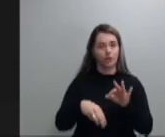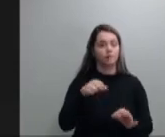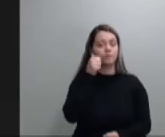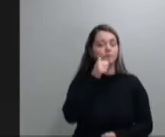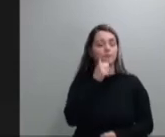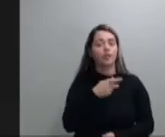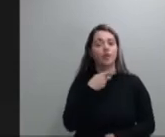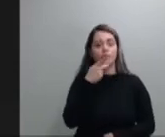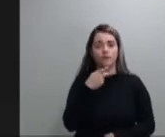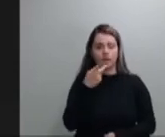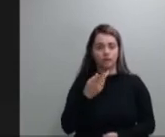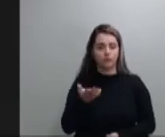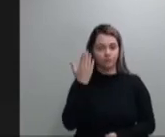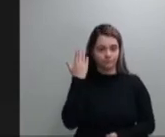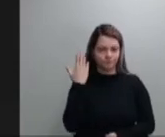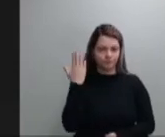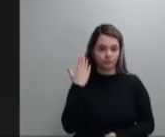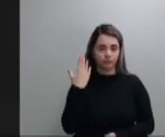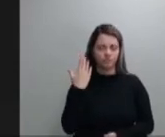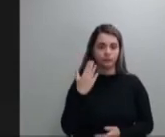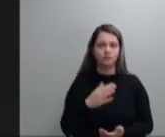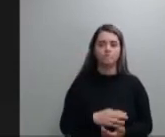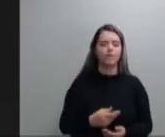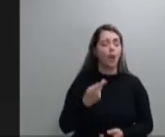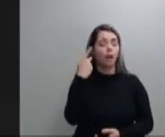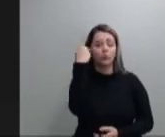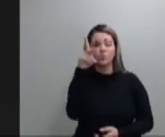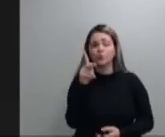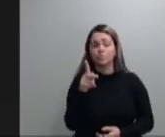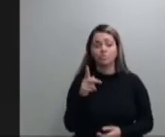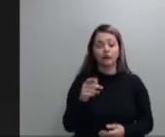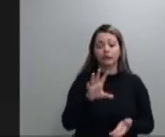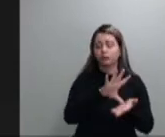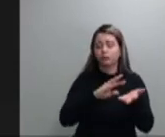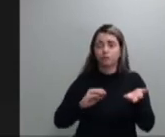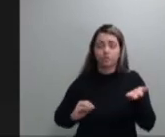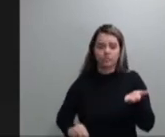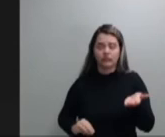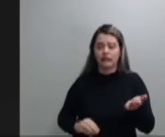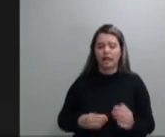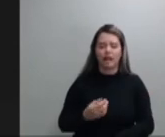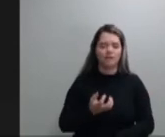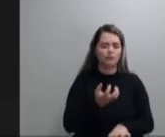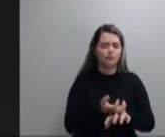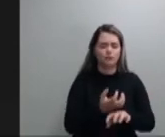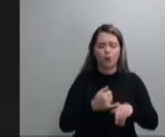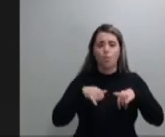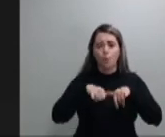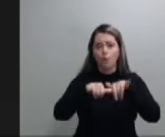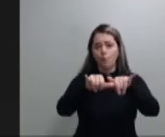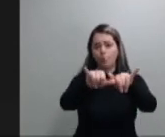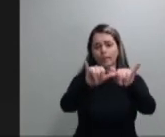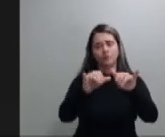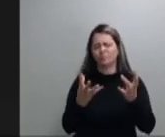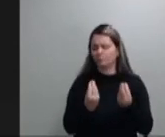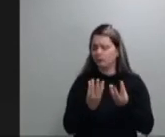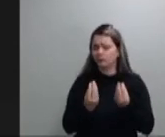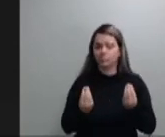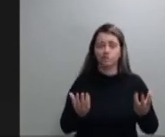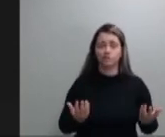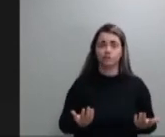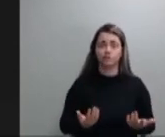composições macroempresariais para evitar o monopólio de muitos mercados eu não